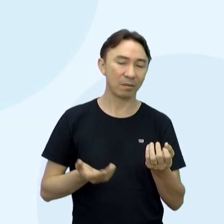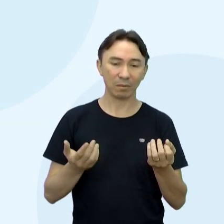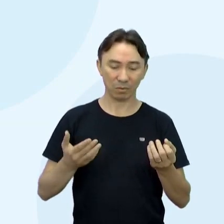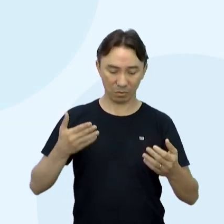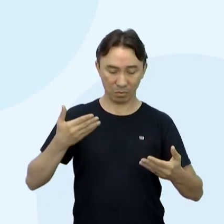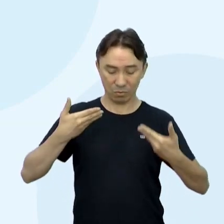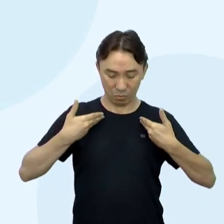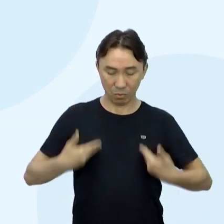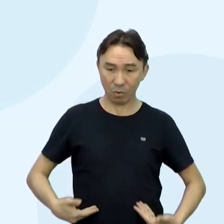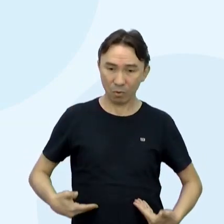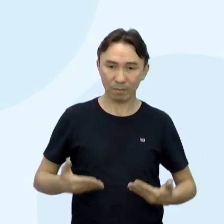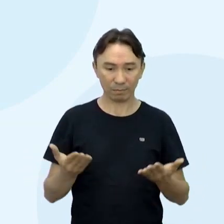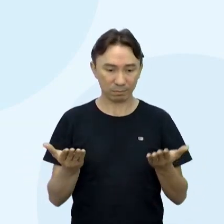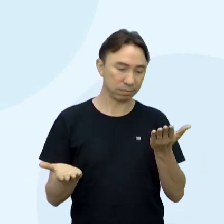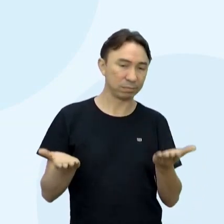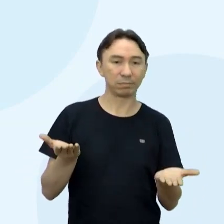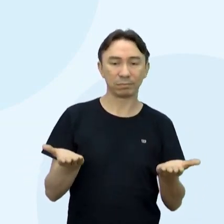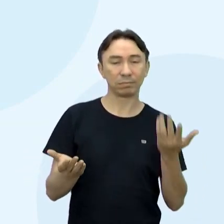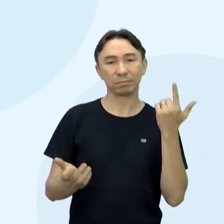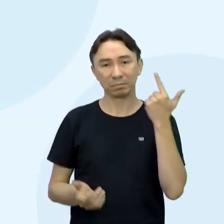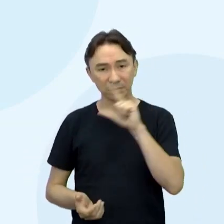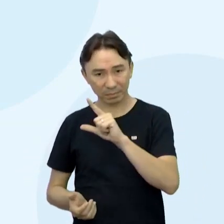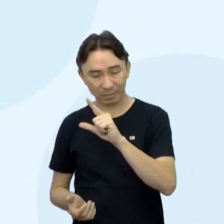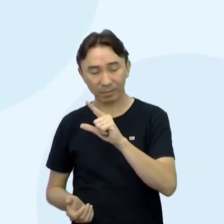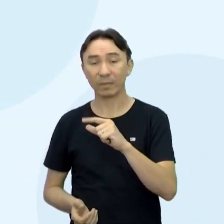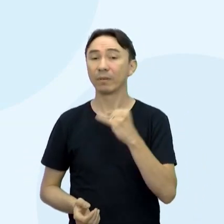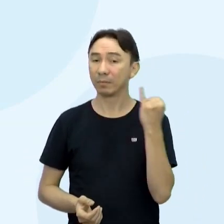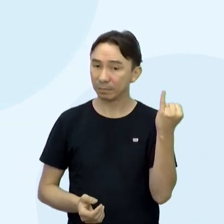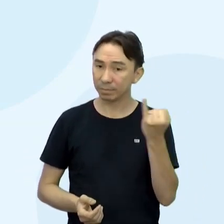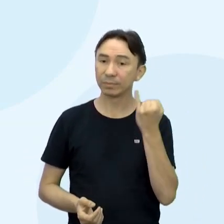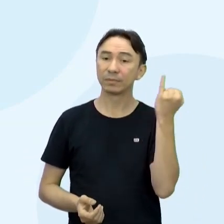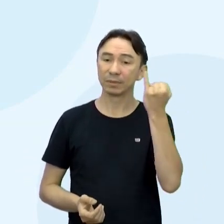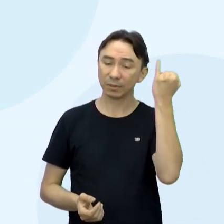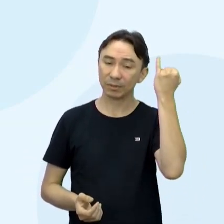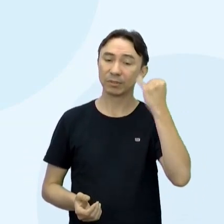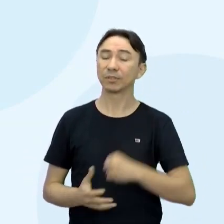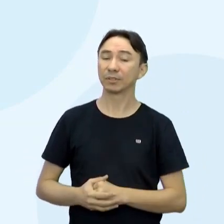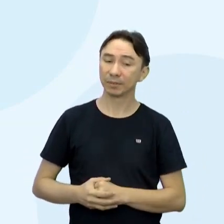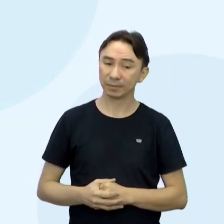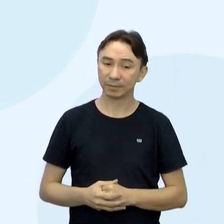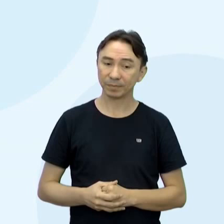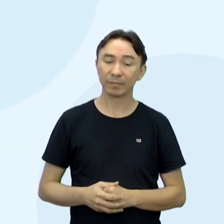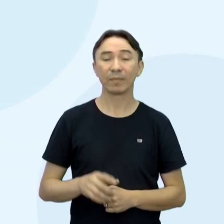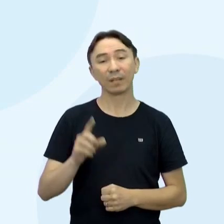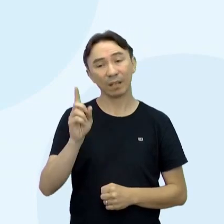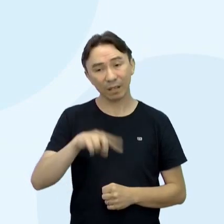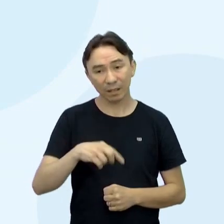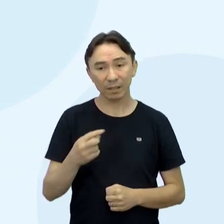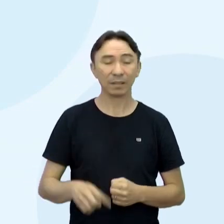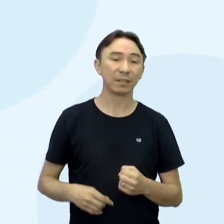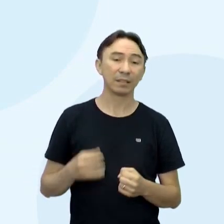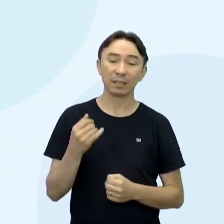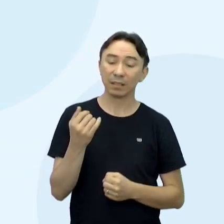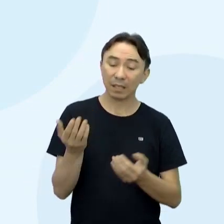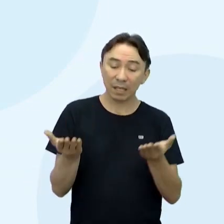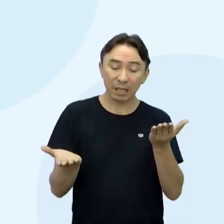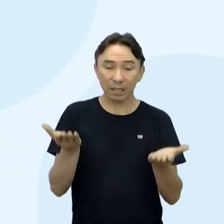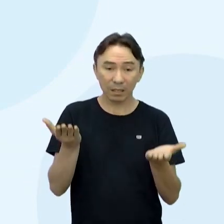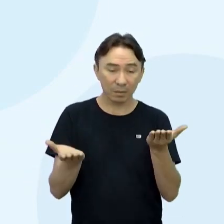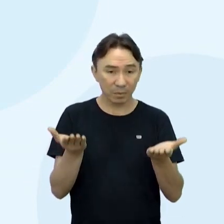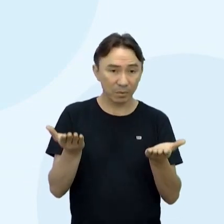Do corpo do atleta. Isso é muito importante, né? Então é um equilíbrio químico dentro do nosso